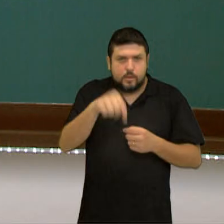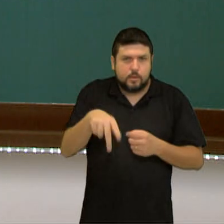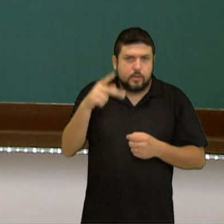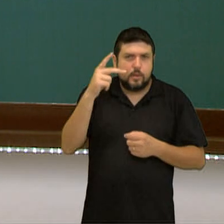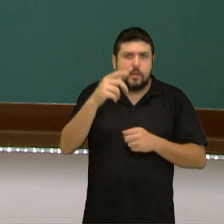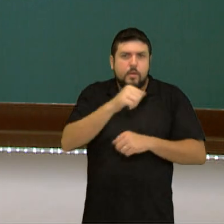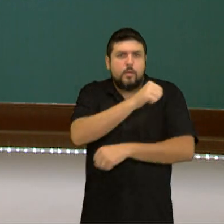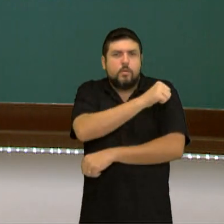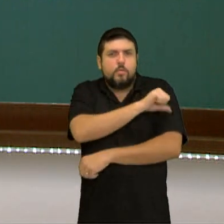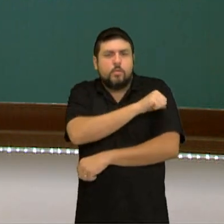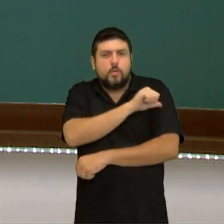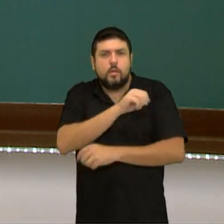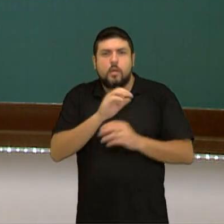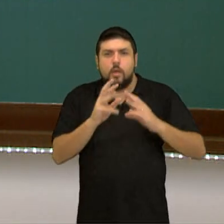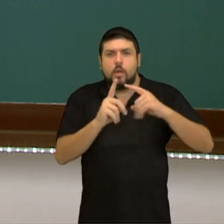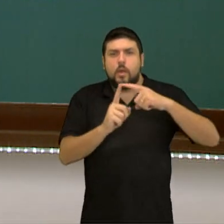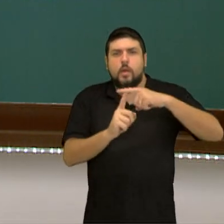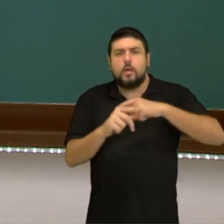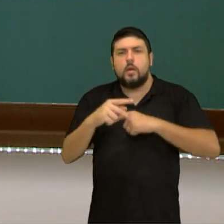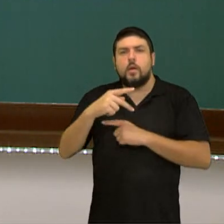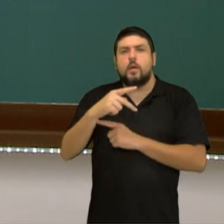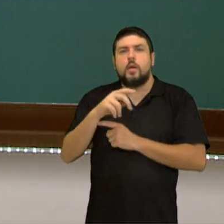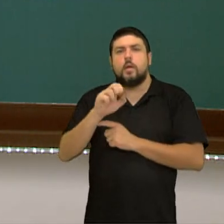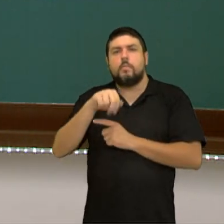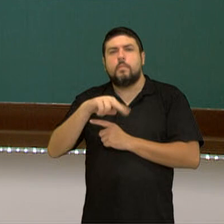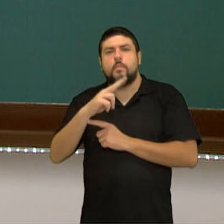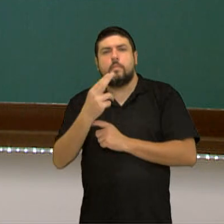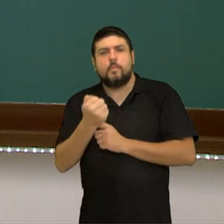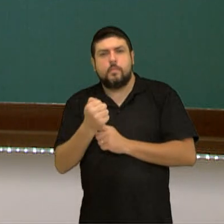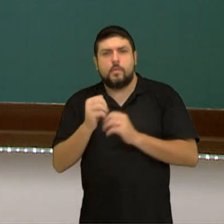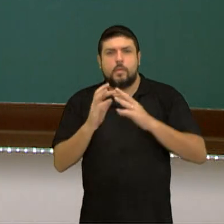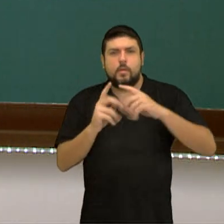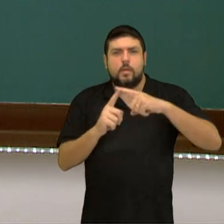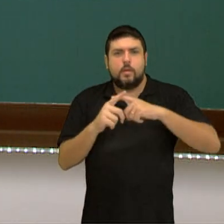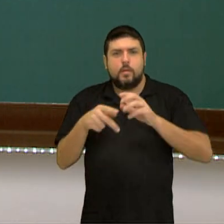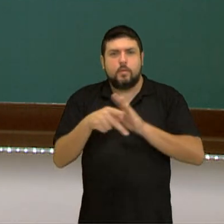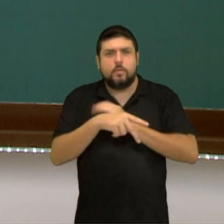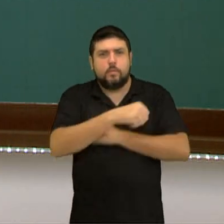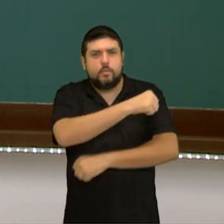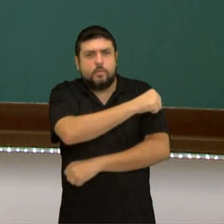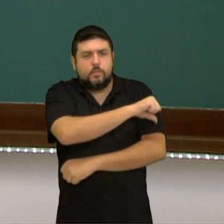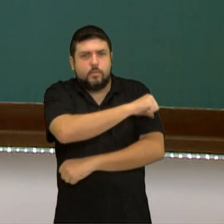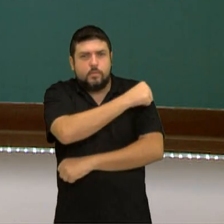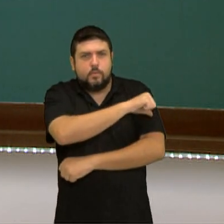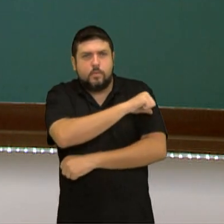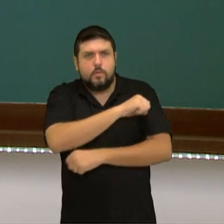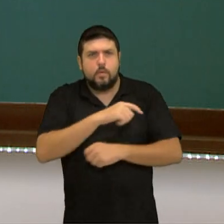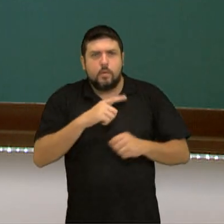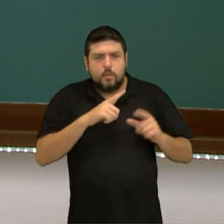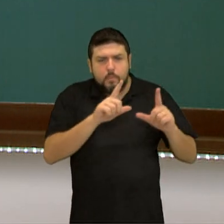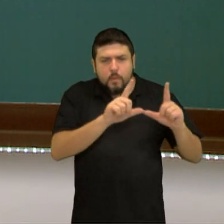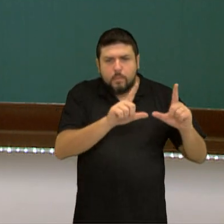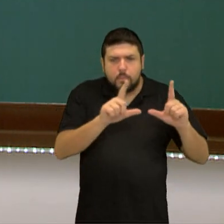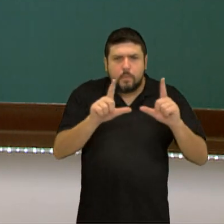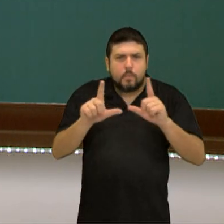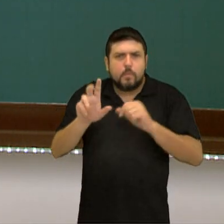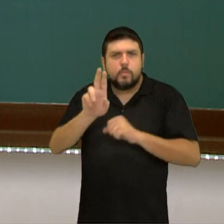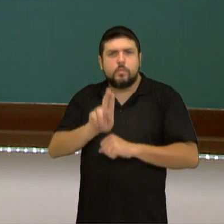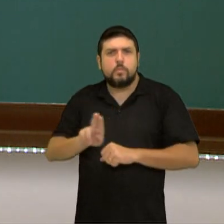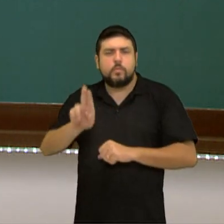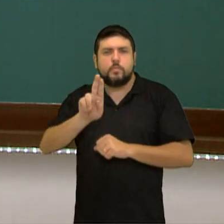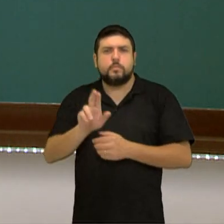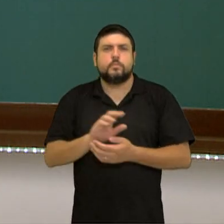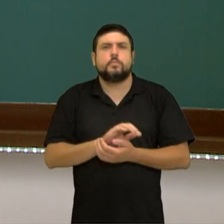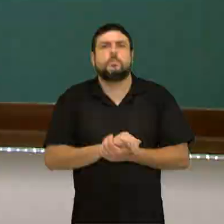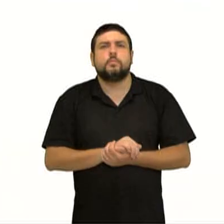de dourado nas igrejas do Rio, tá? E começa a utilizar esses azulejos. Então vamos